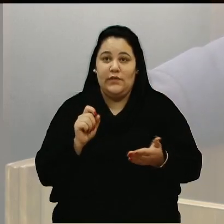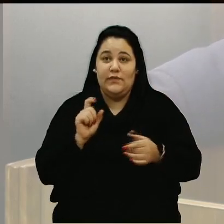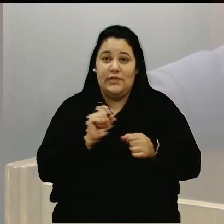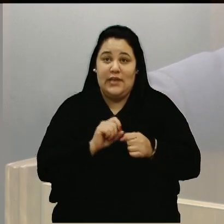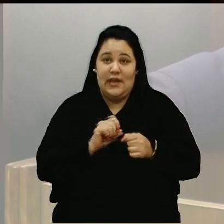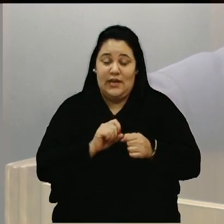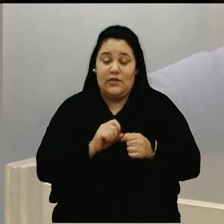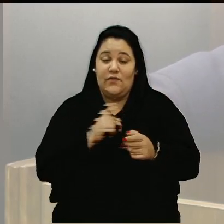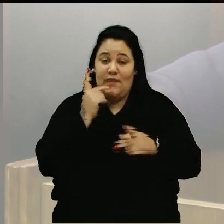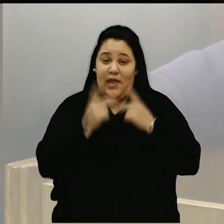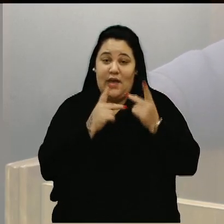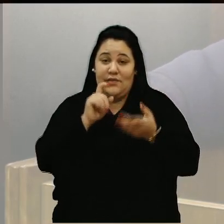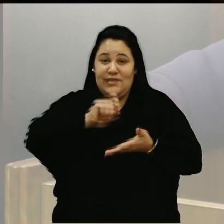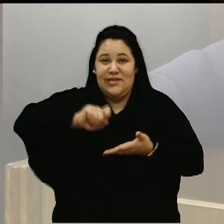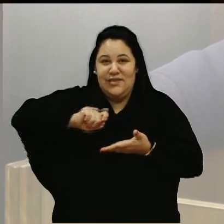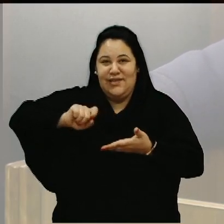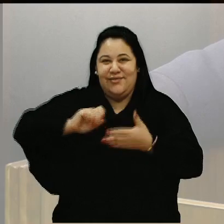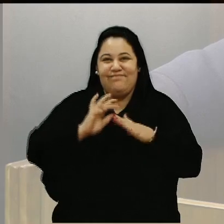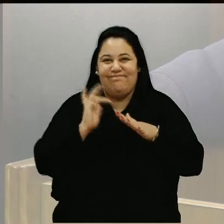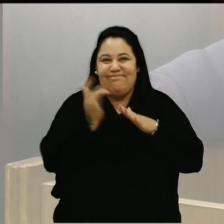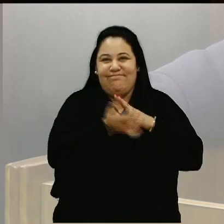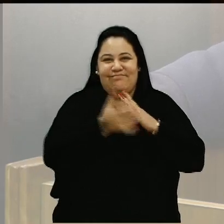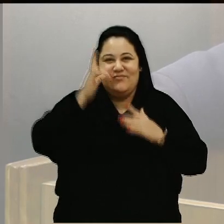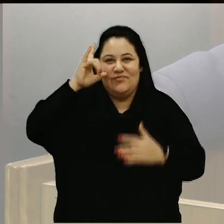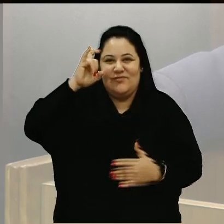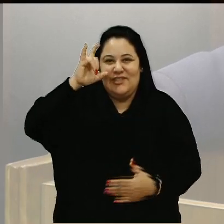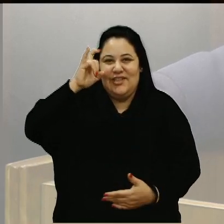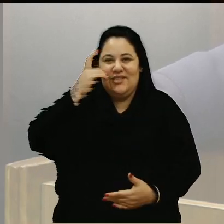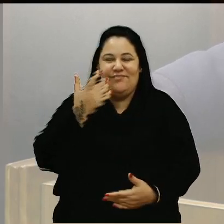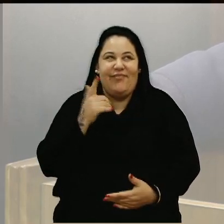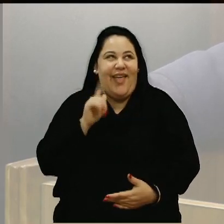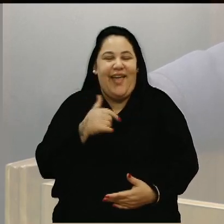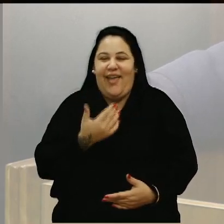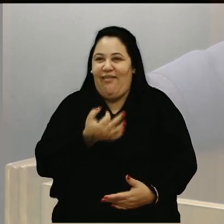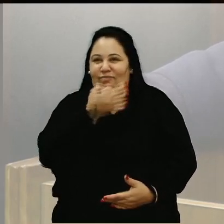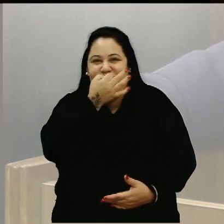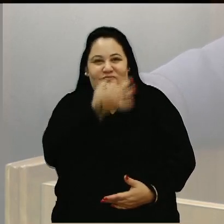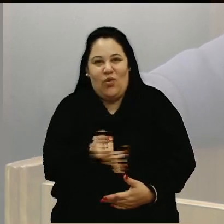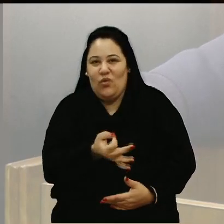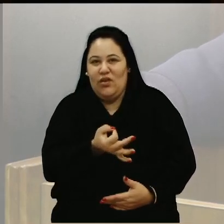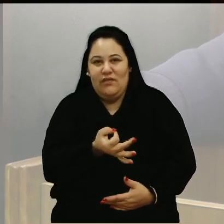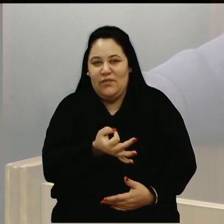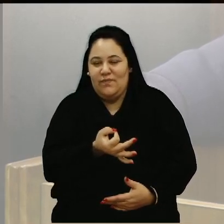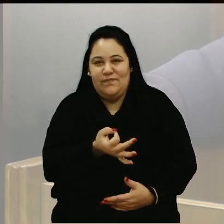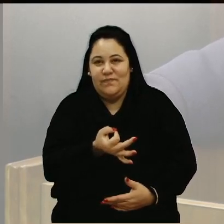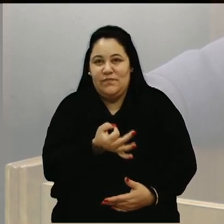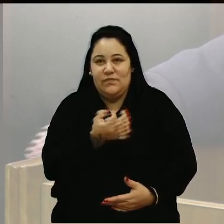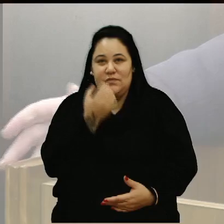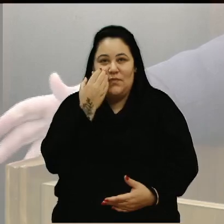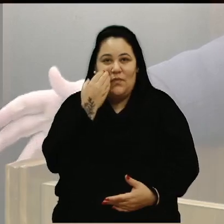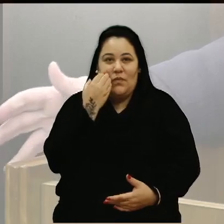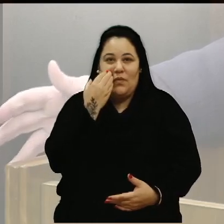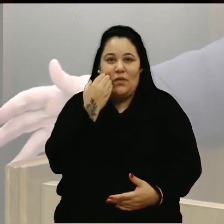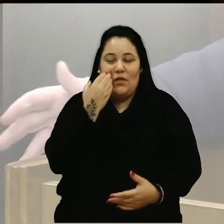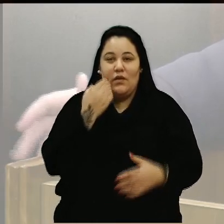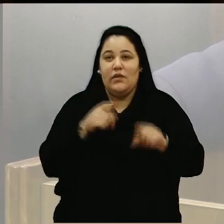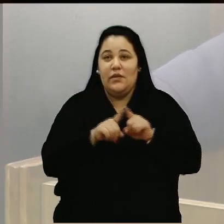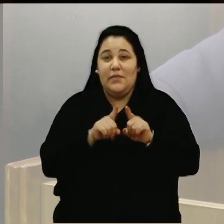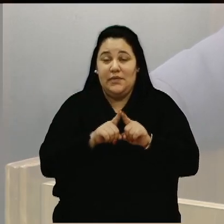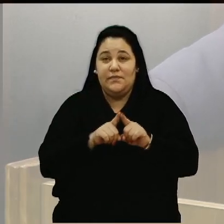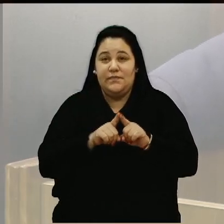foi falado e escrito na rede social é de uma abjeção terrível, né? E ao menos